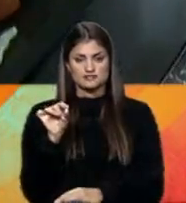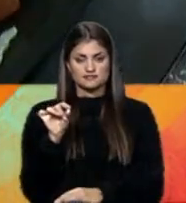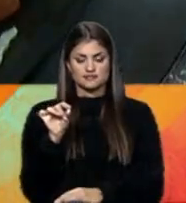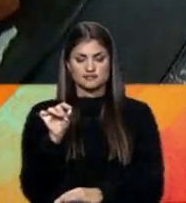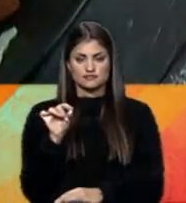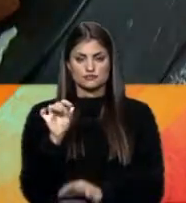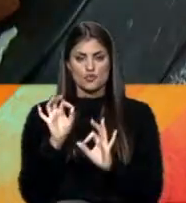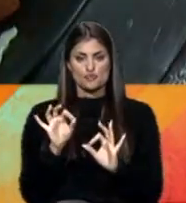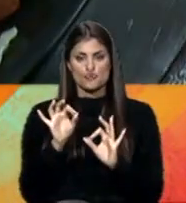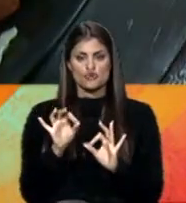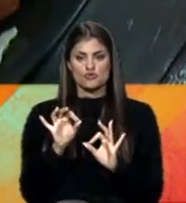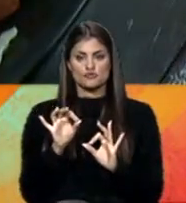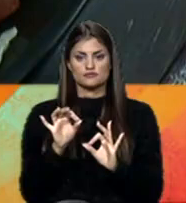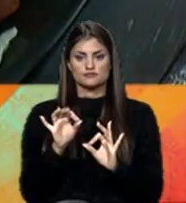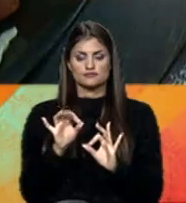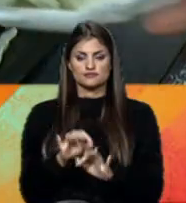fim, aqui